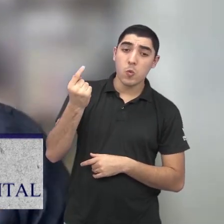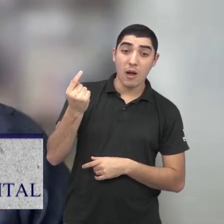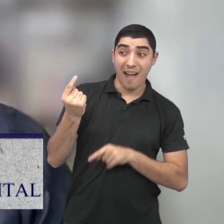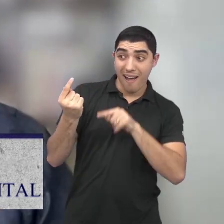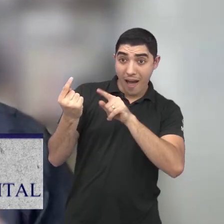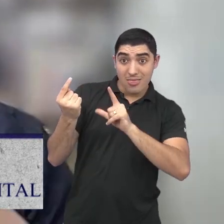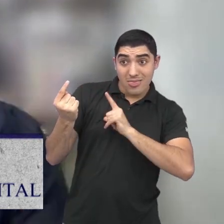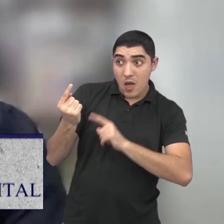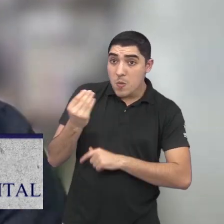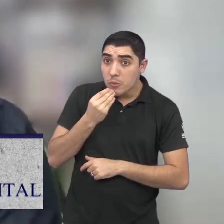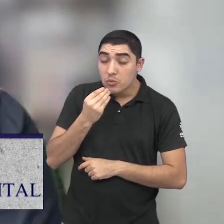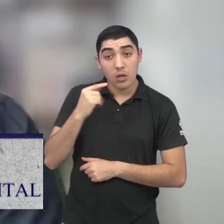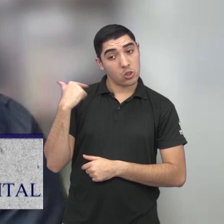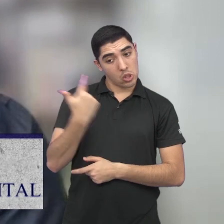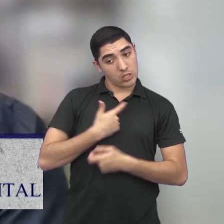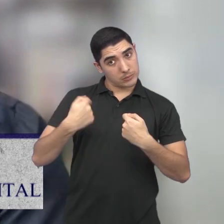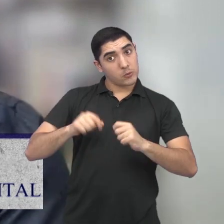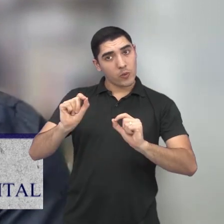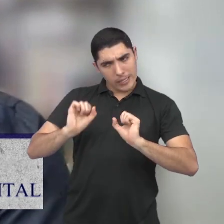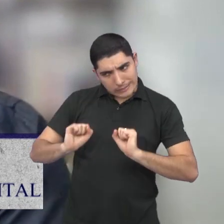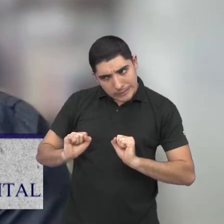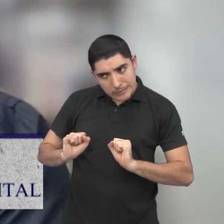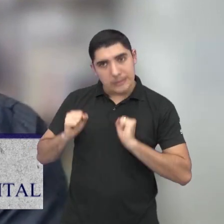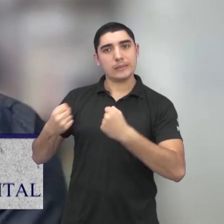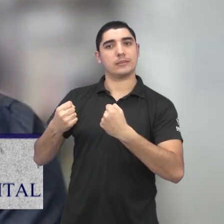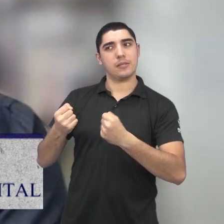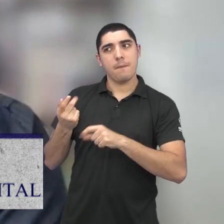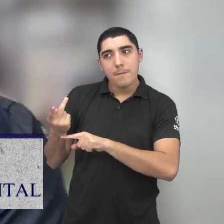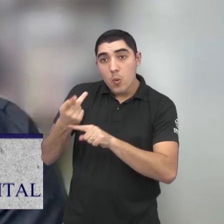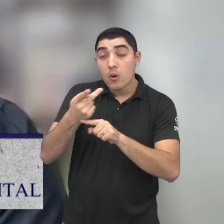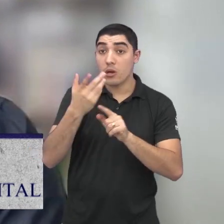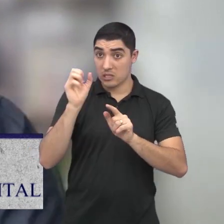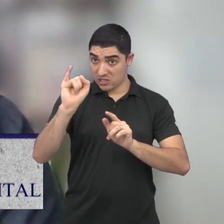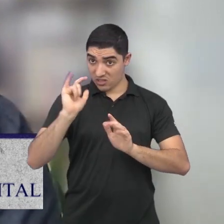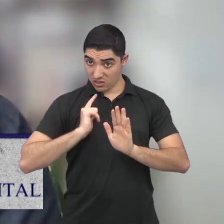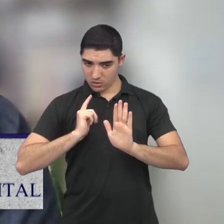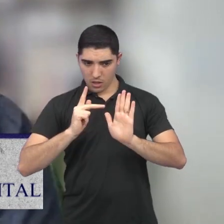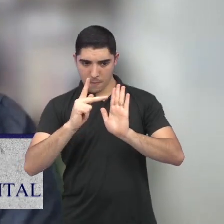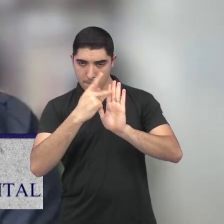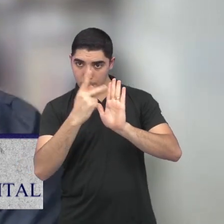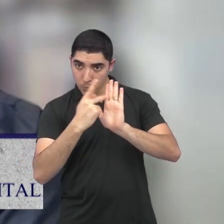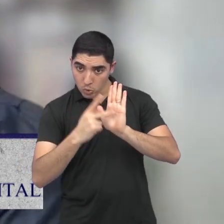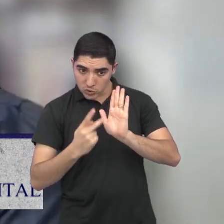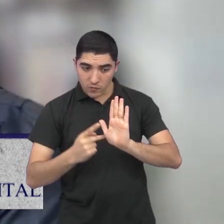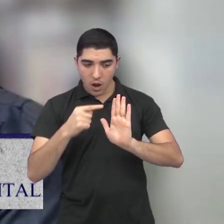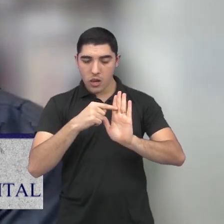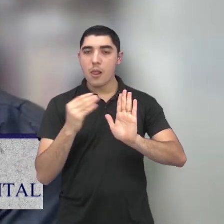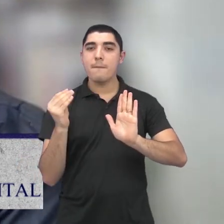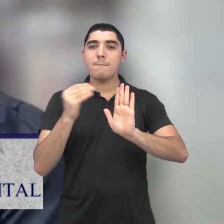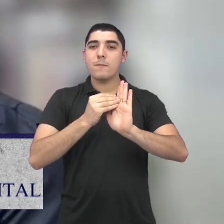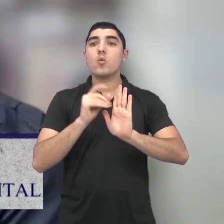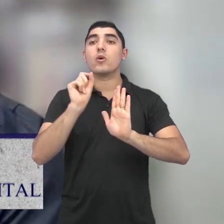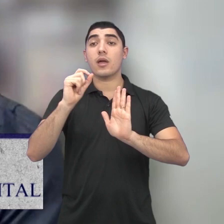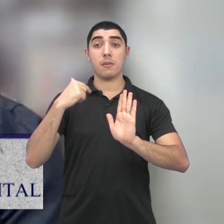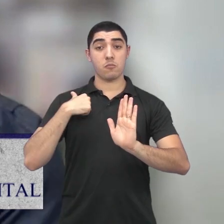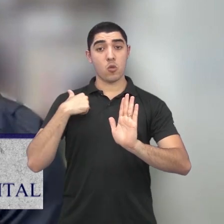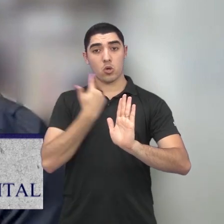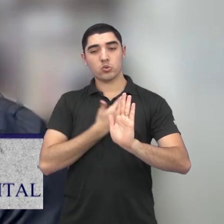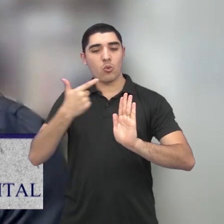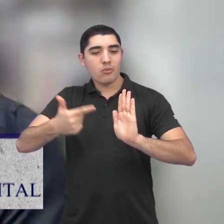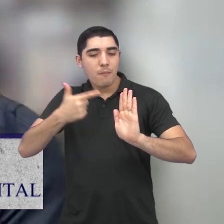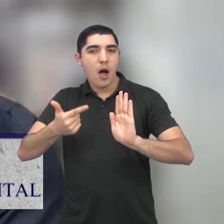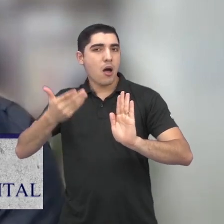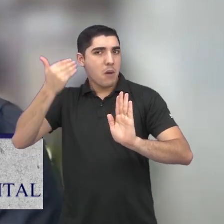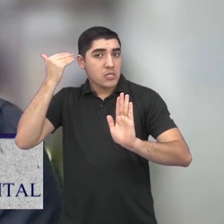oportunidade. Essa oportunidade a gente constrói, tá? Então, é muito comum um portfólio né, daquele trabalho que